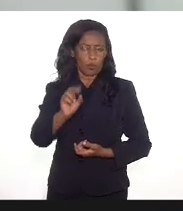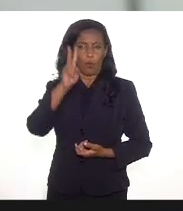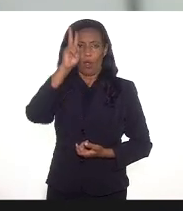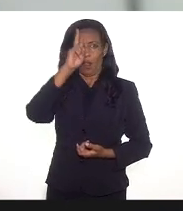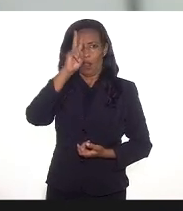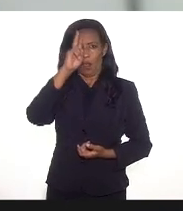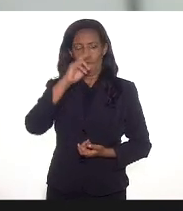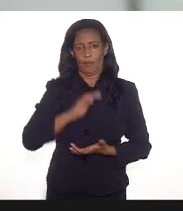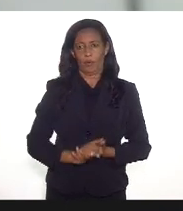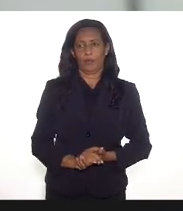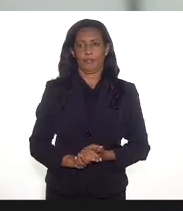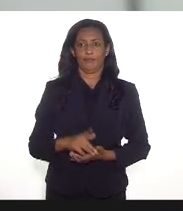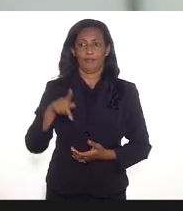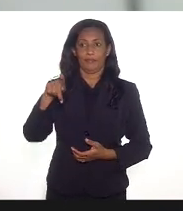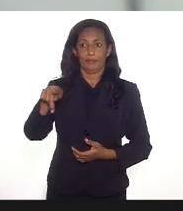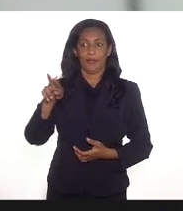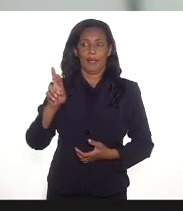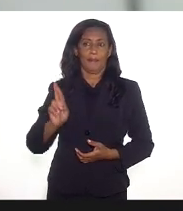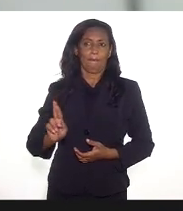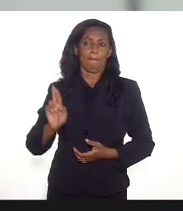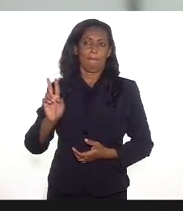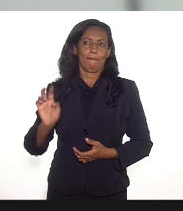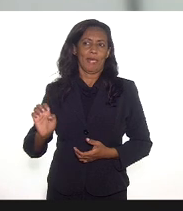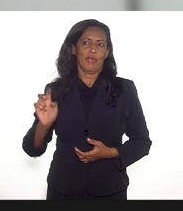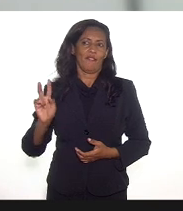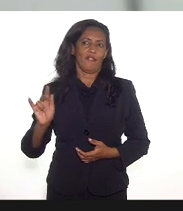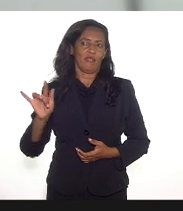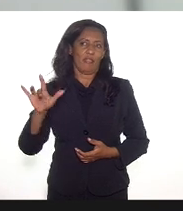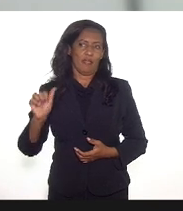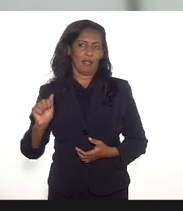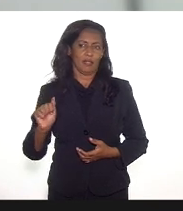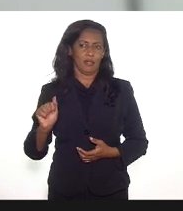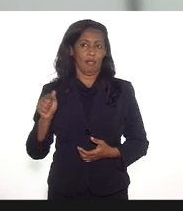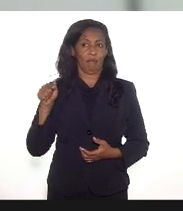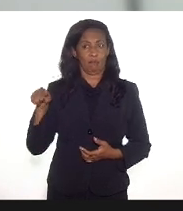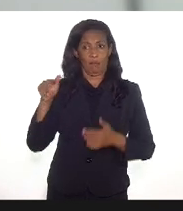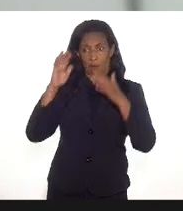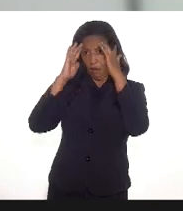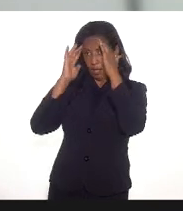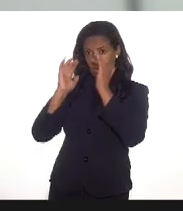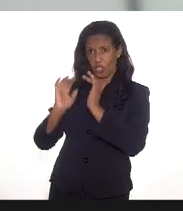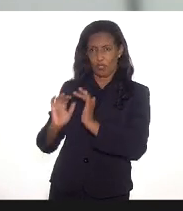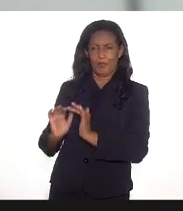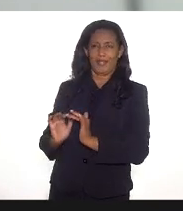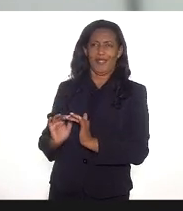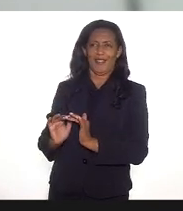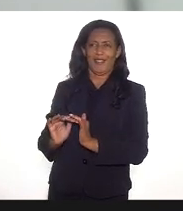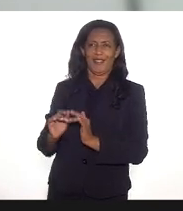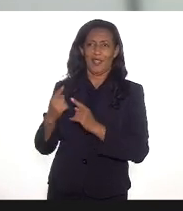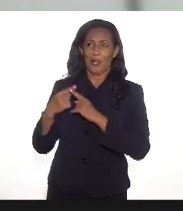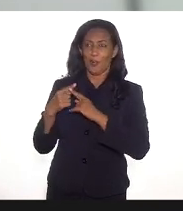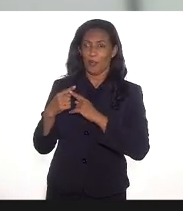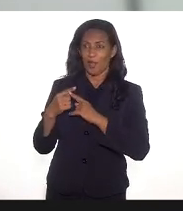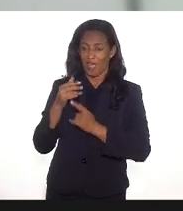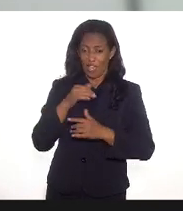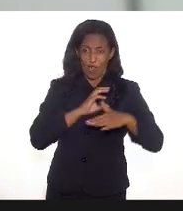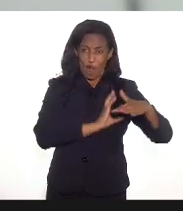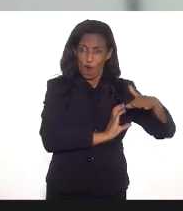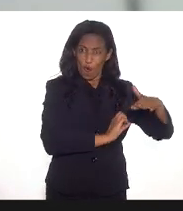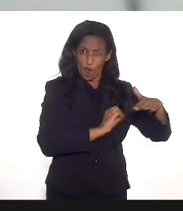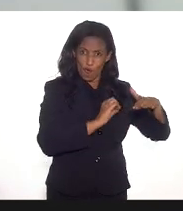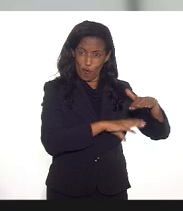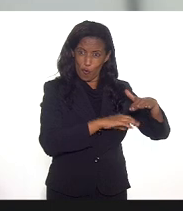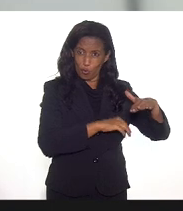questão previdenciária. A questão previdenciária estará respeitada porque o fundo não tirará